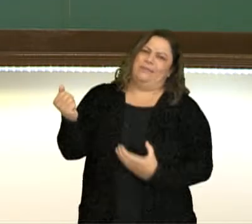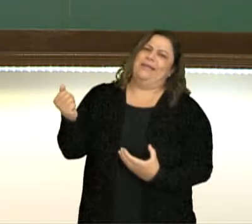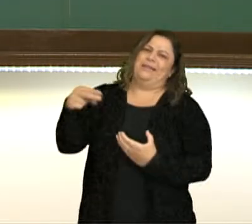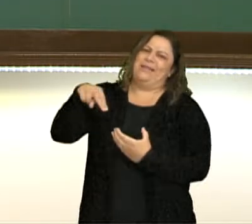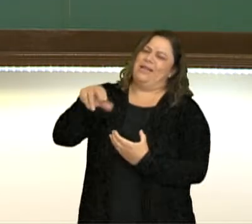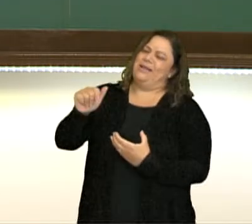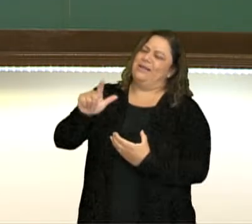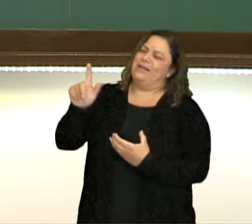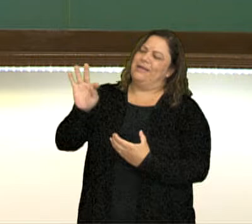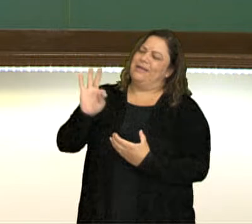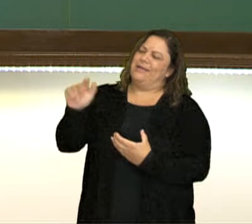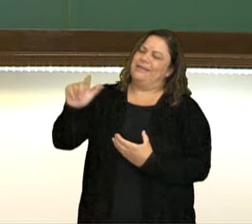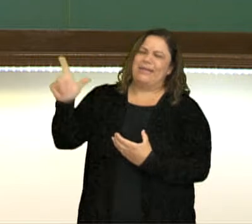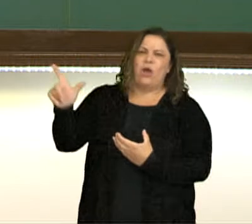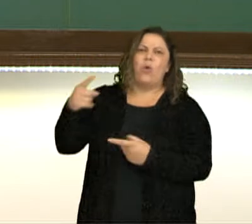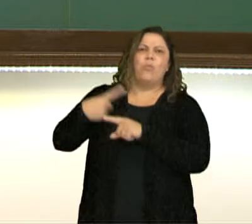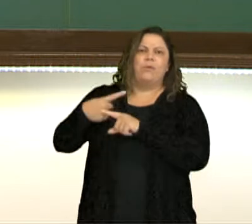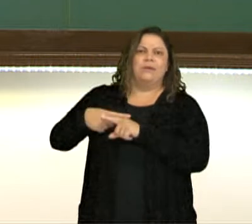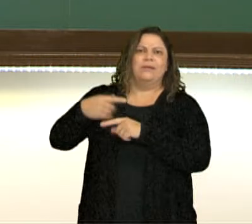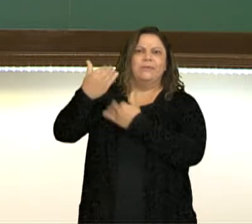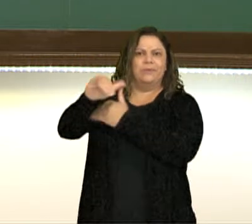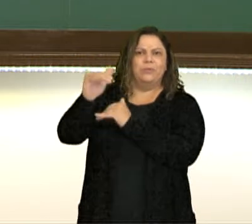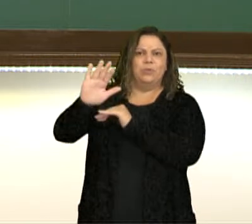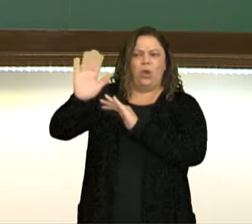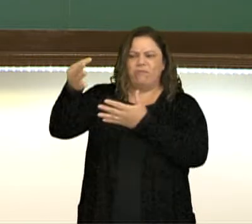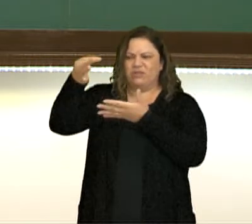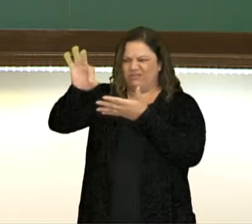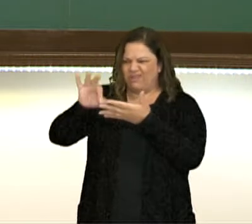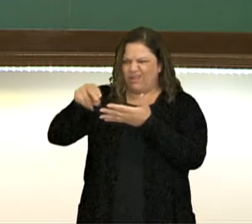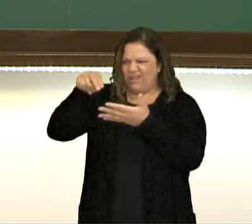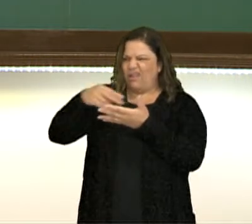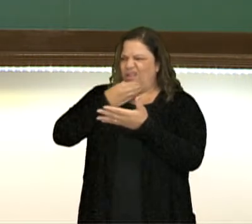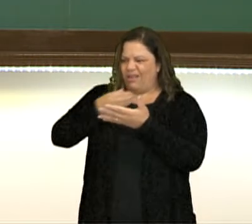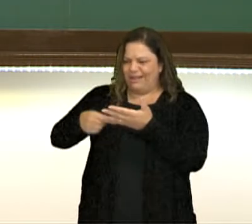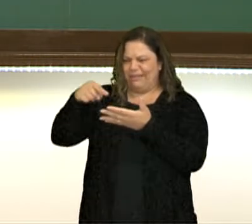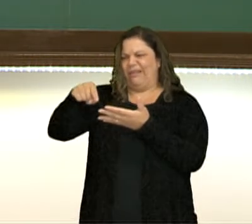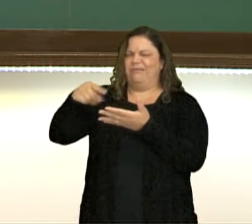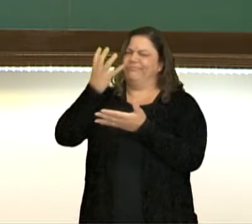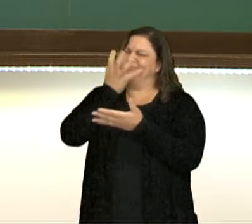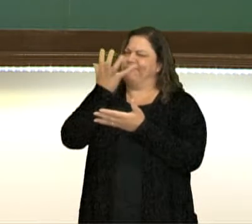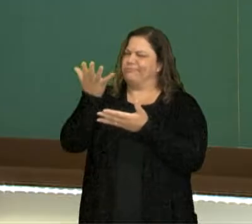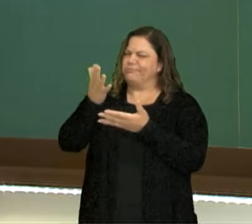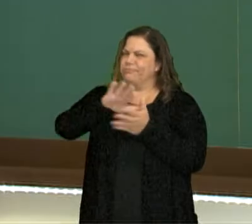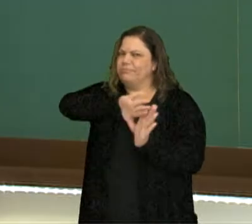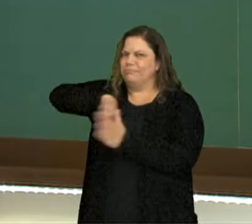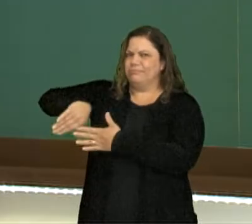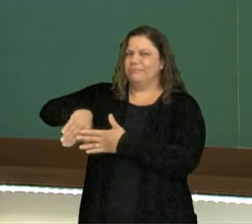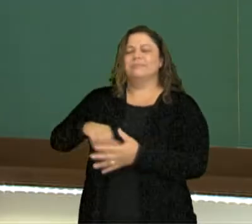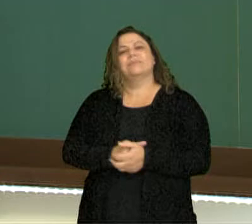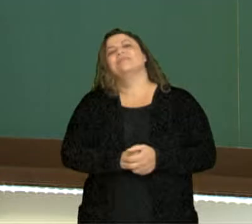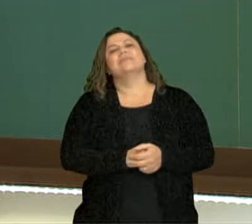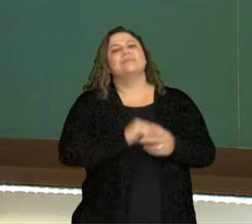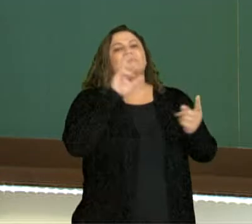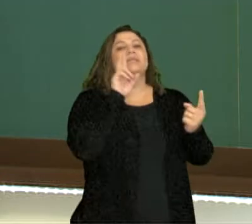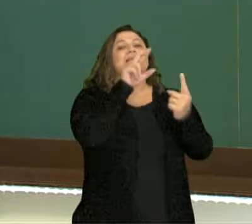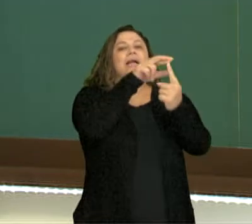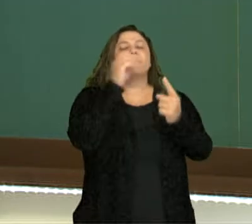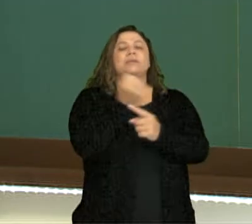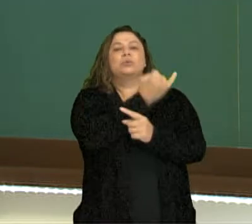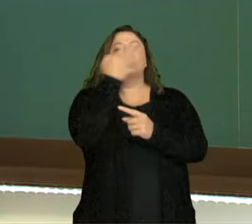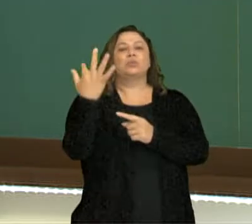isso na avaliação para mim, mas fiquei tão brava, tá? Taxa de natalidade representa o número de